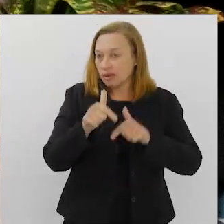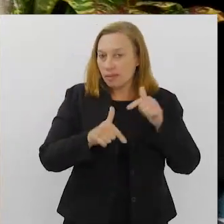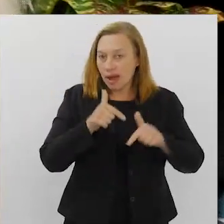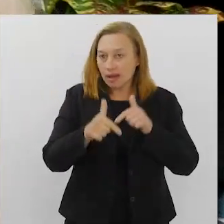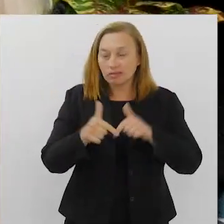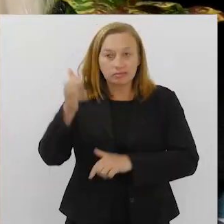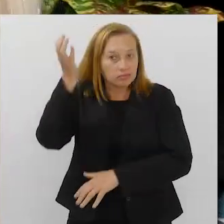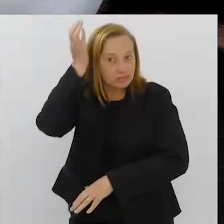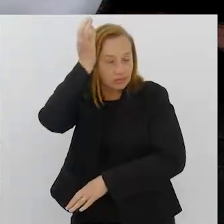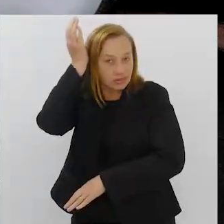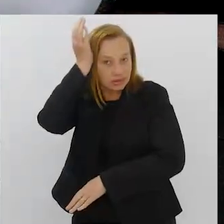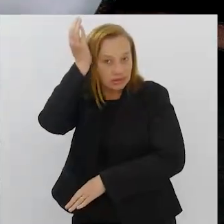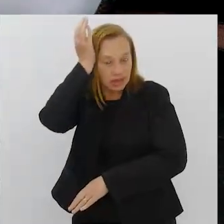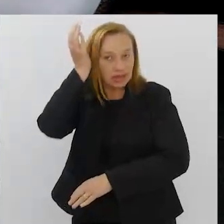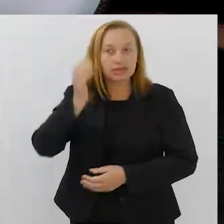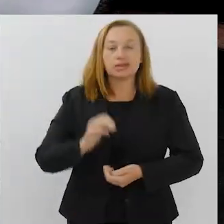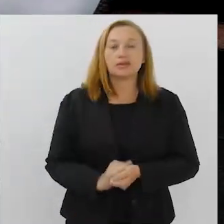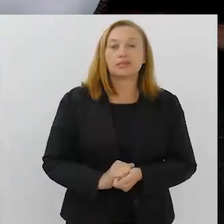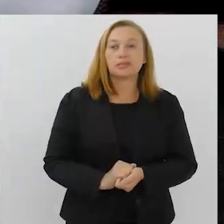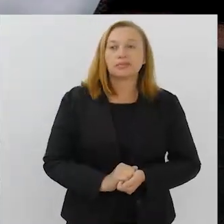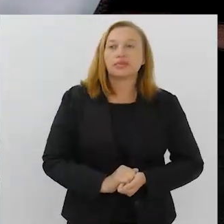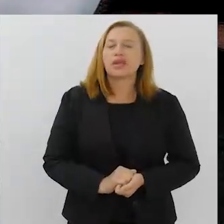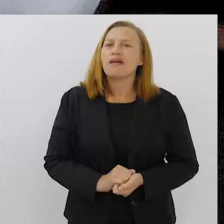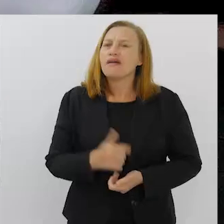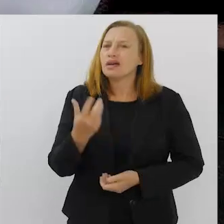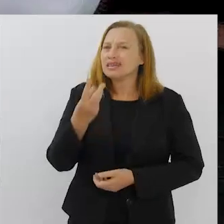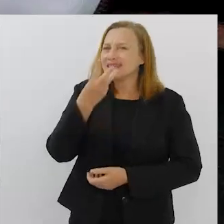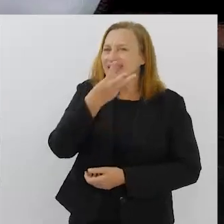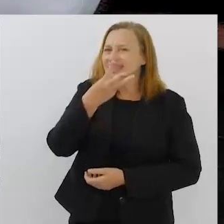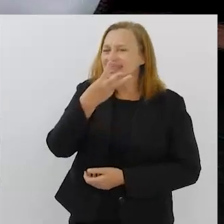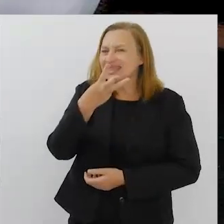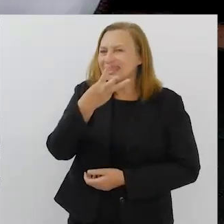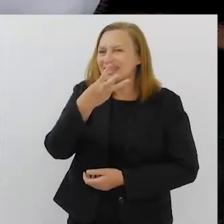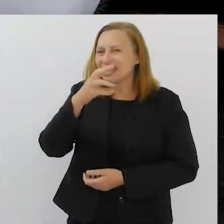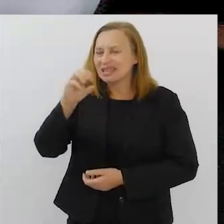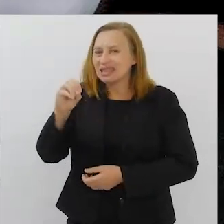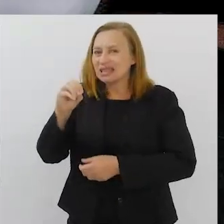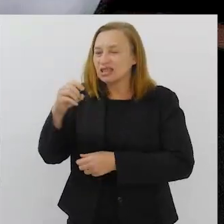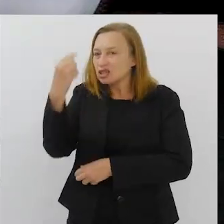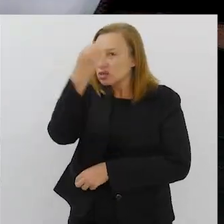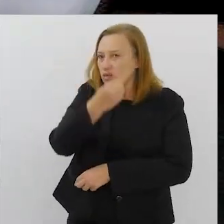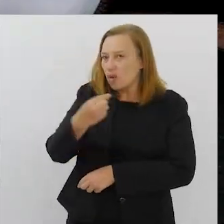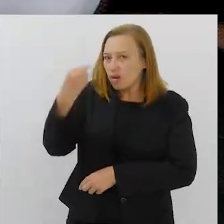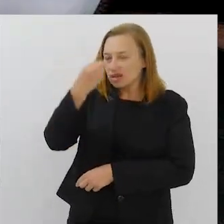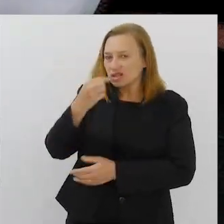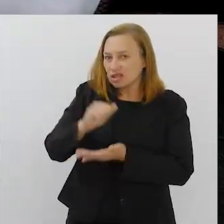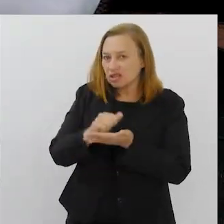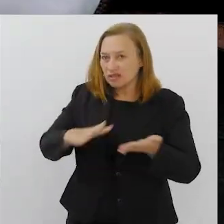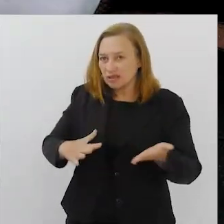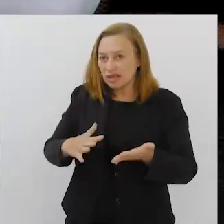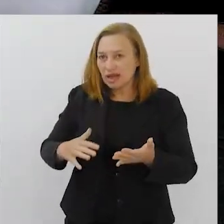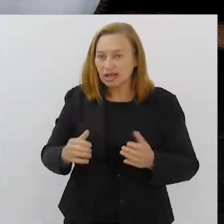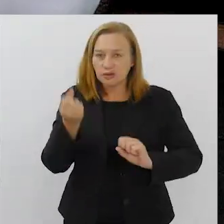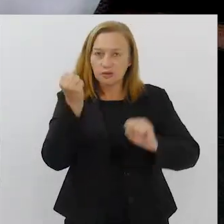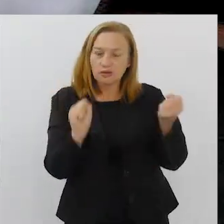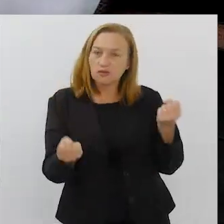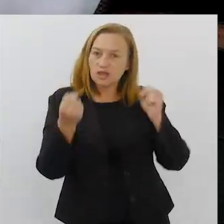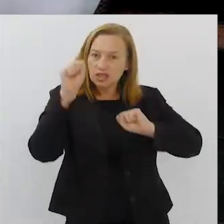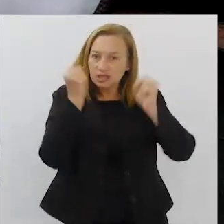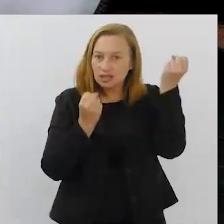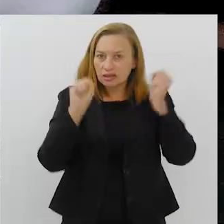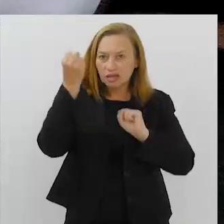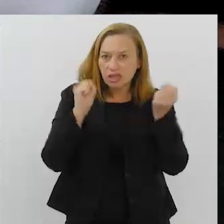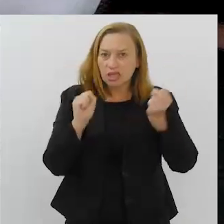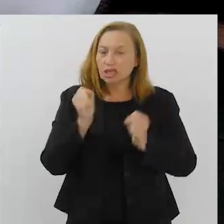SESC. Priscila, é recomendado 300 horas semanais de atividade física, não é isso? 300